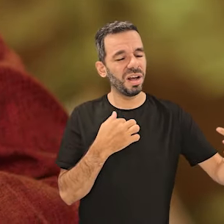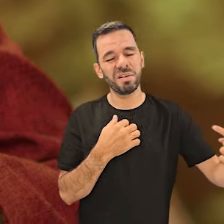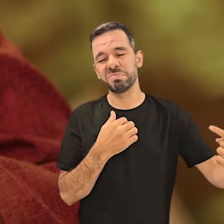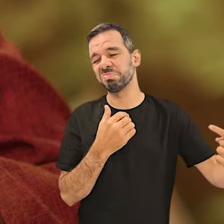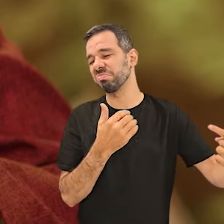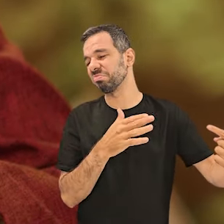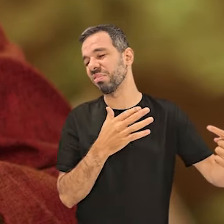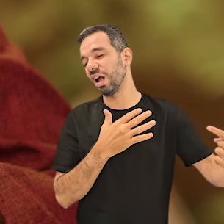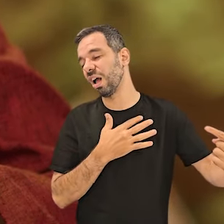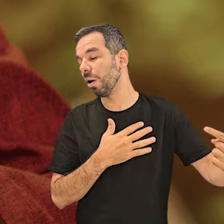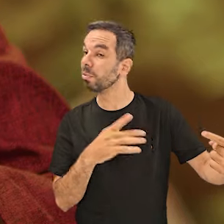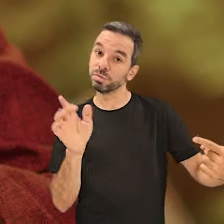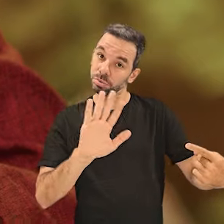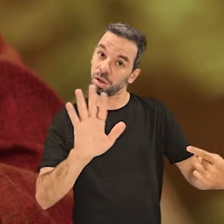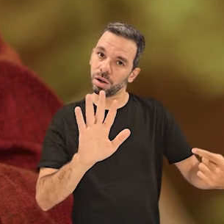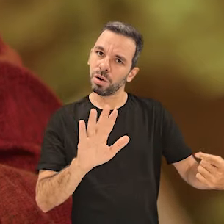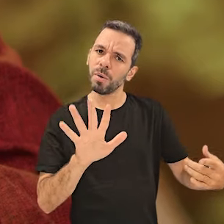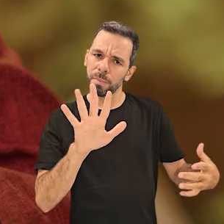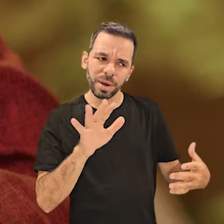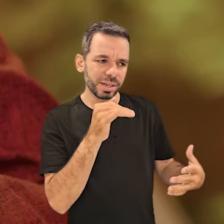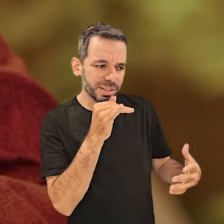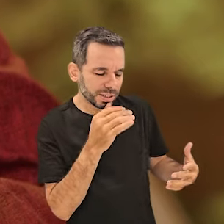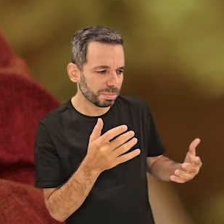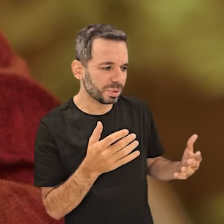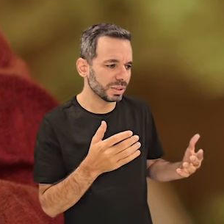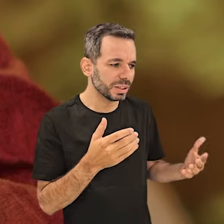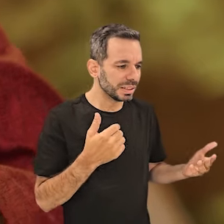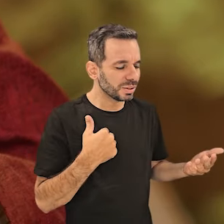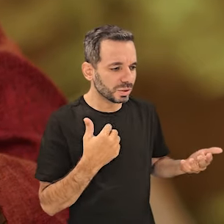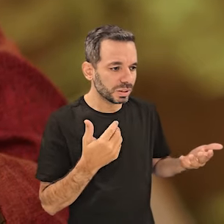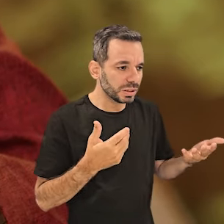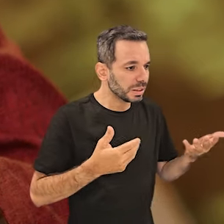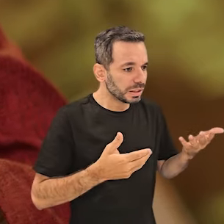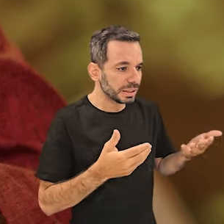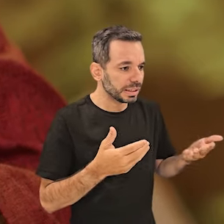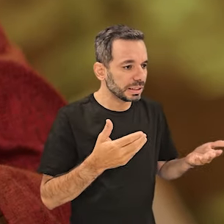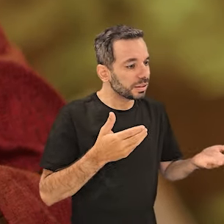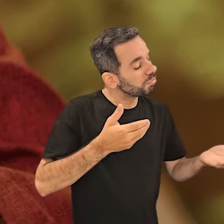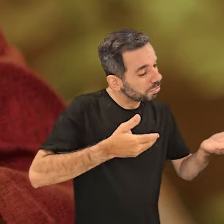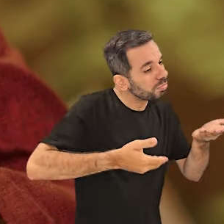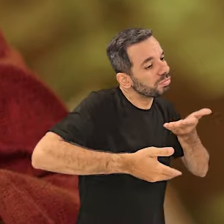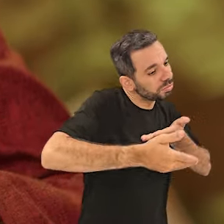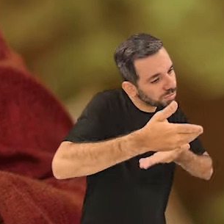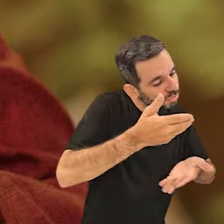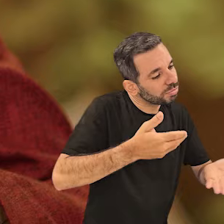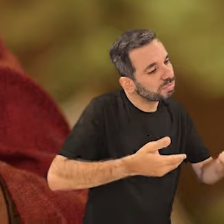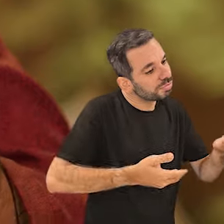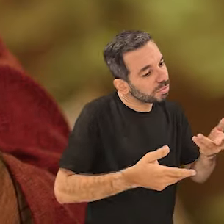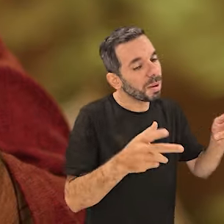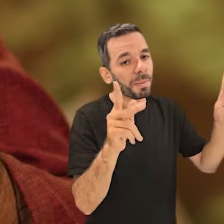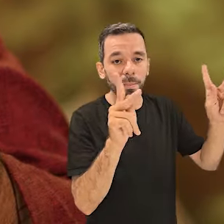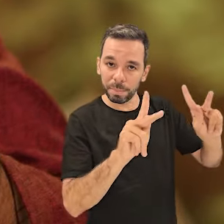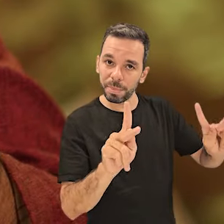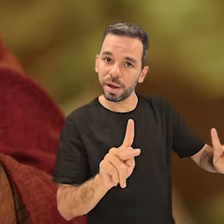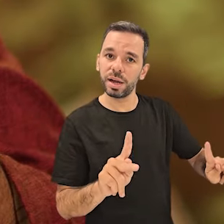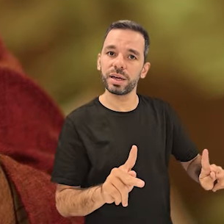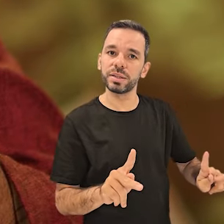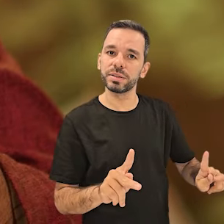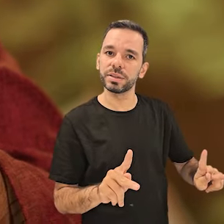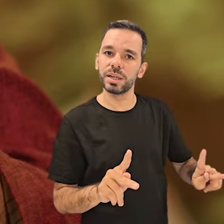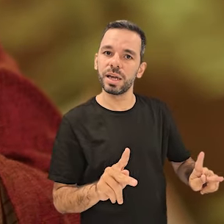desafios, diante dos conflitos, mas significa lidar com eles da melhor maneira, de forma que a pessoa não malogra a